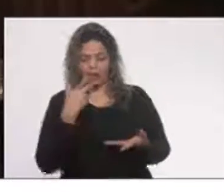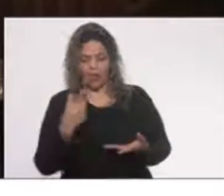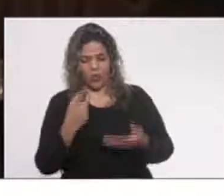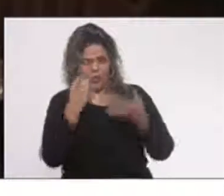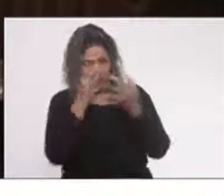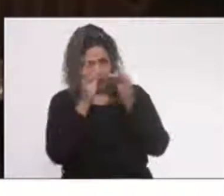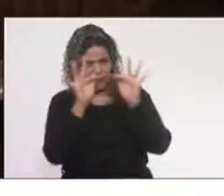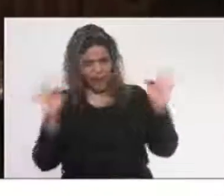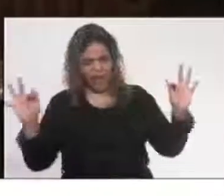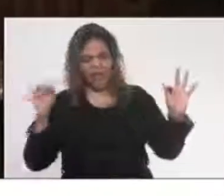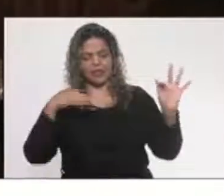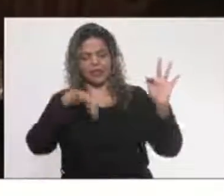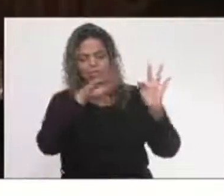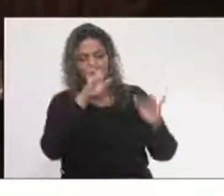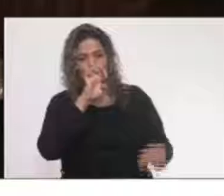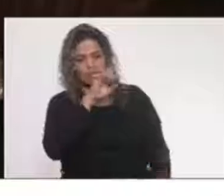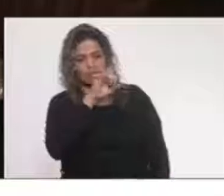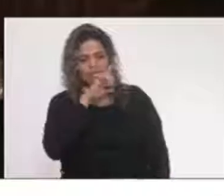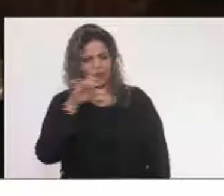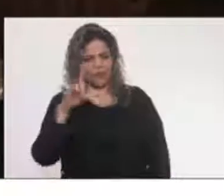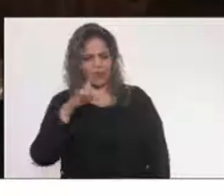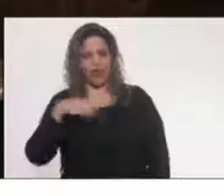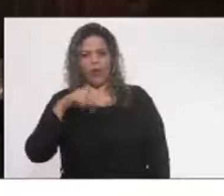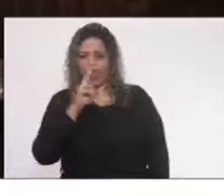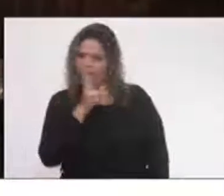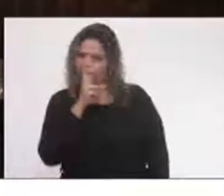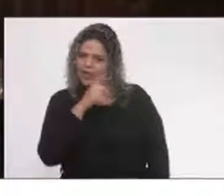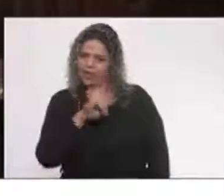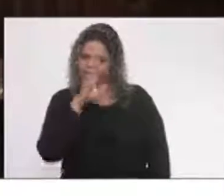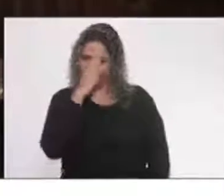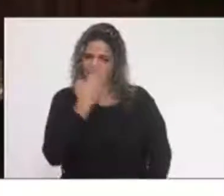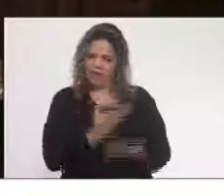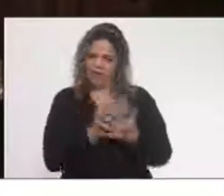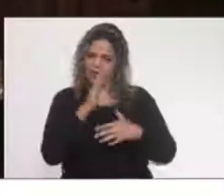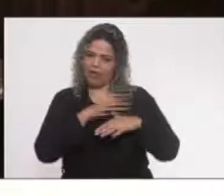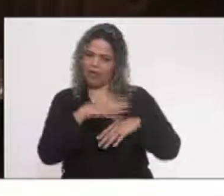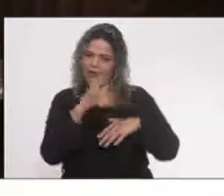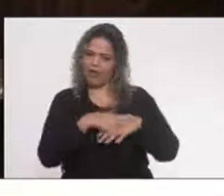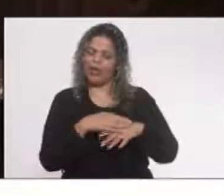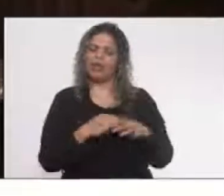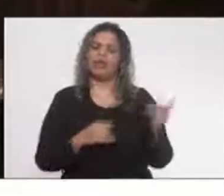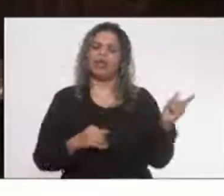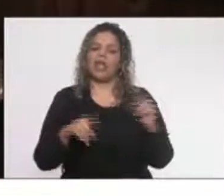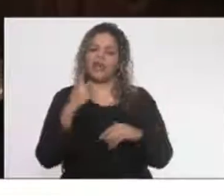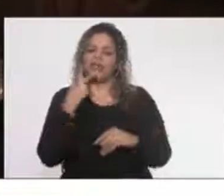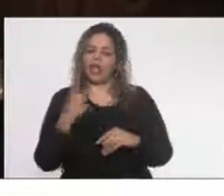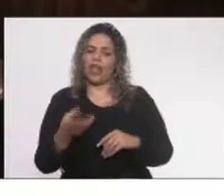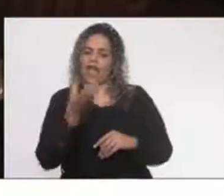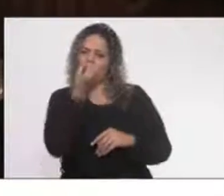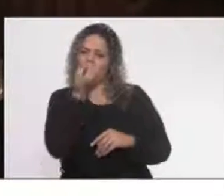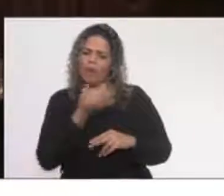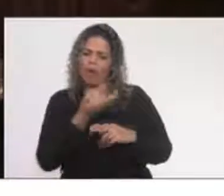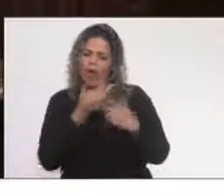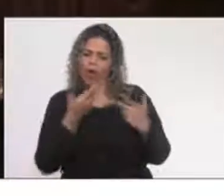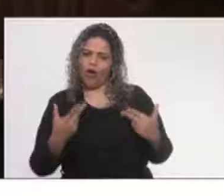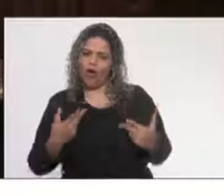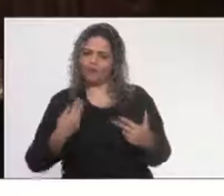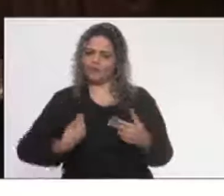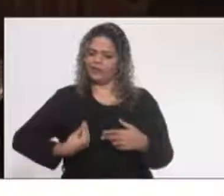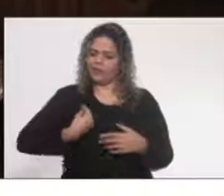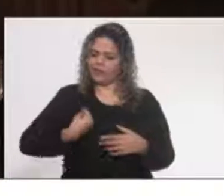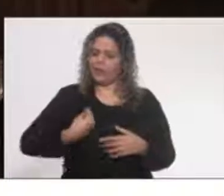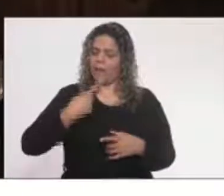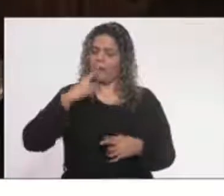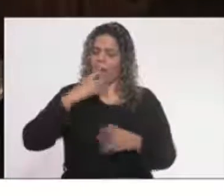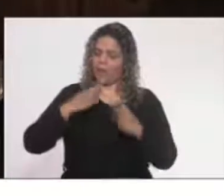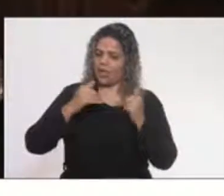frase do Roosevelt, que é aí sim creditada a ele, que diz: é uma boa coisa exigir